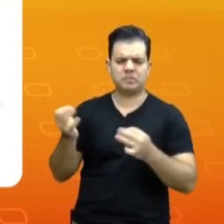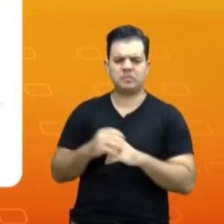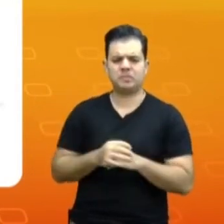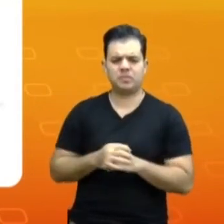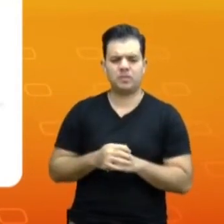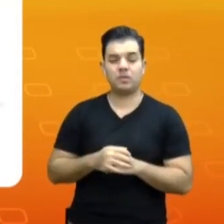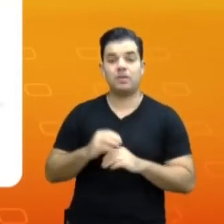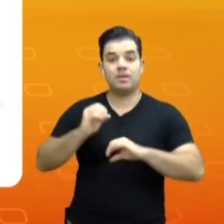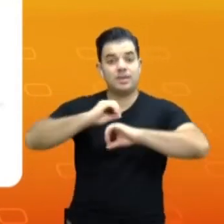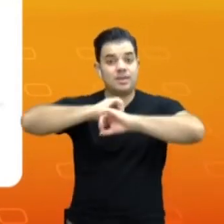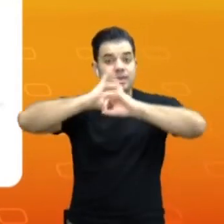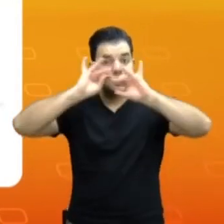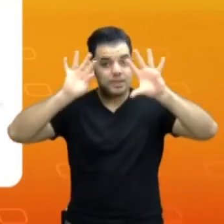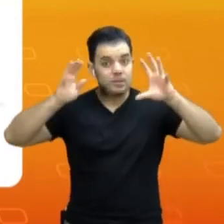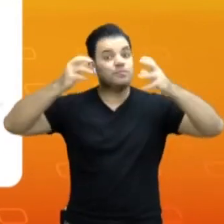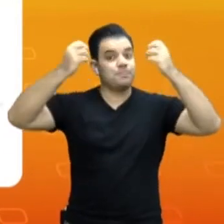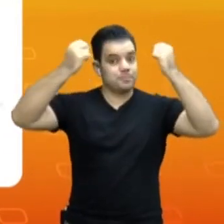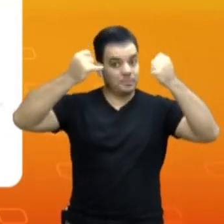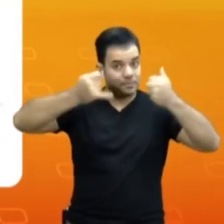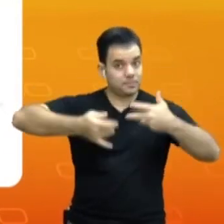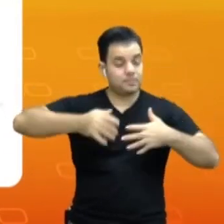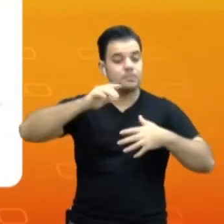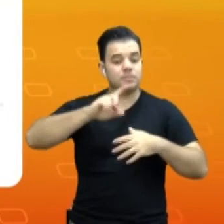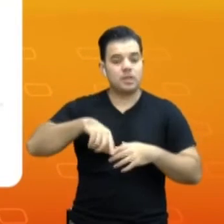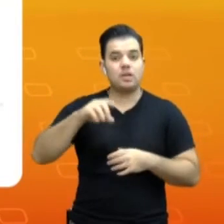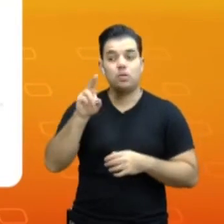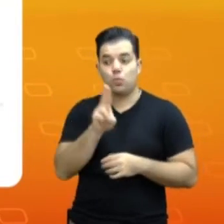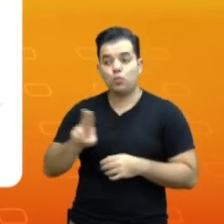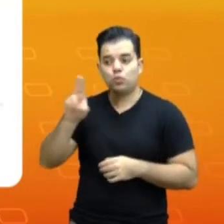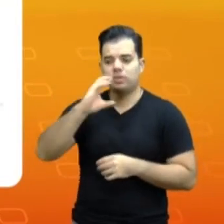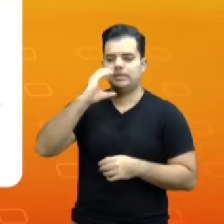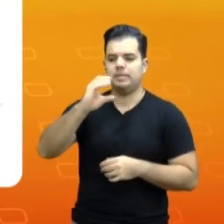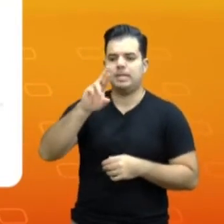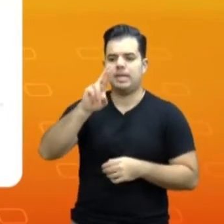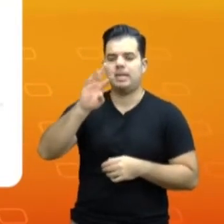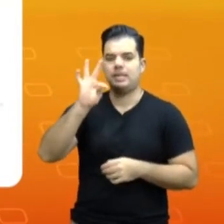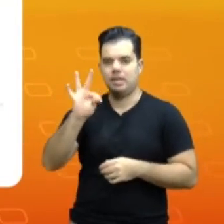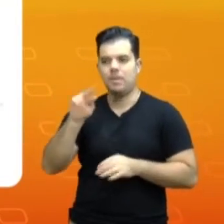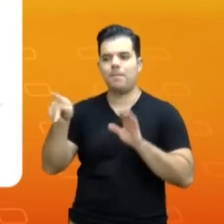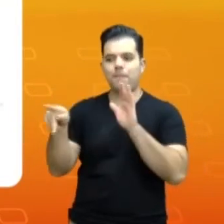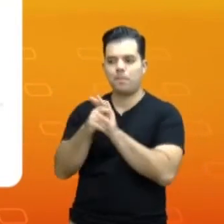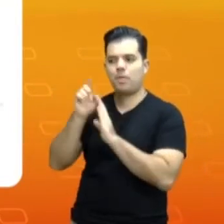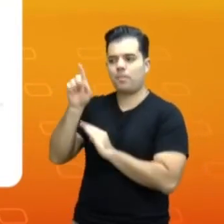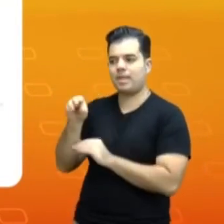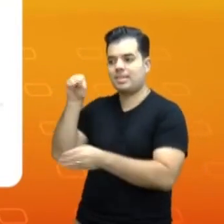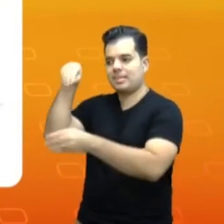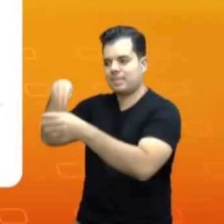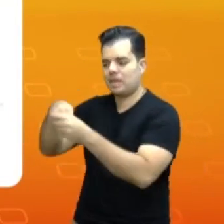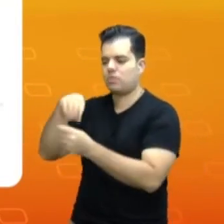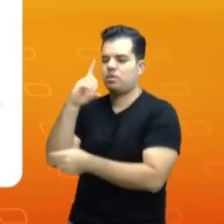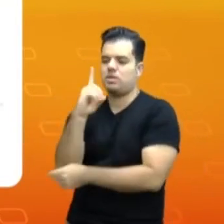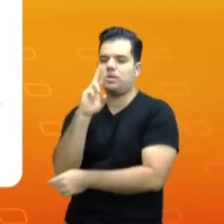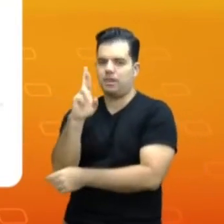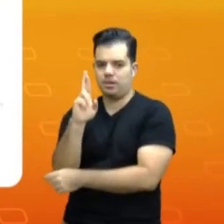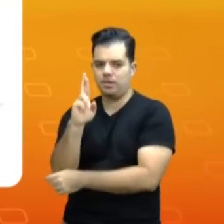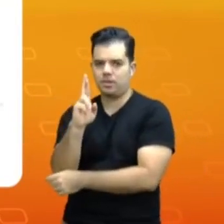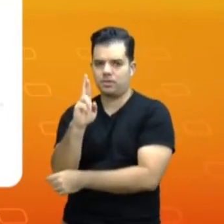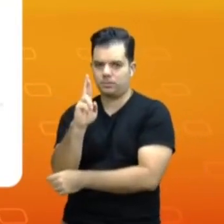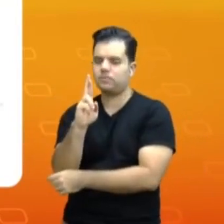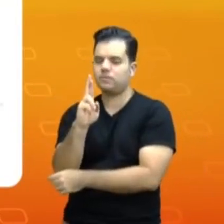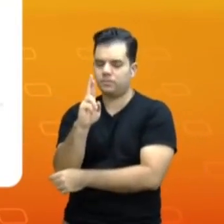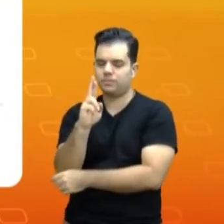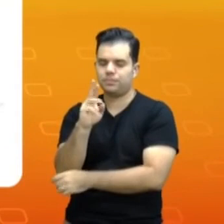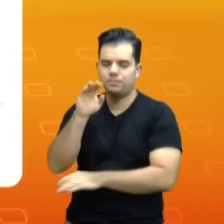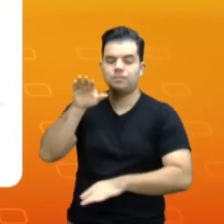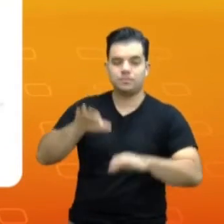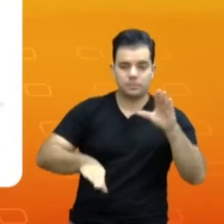É deixar claro que assim, a gente está o uso do SRT como DR, né? Assim, é numa situação